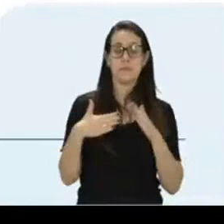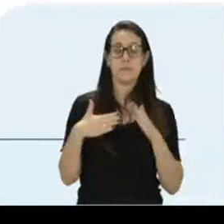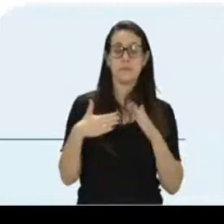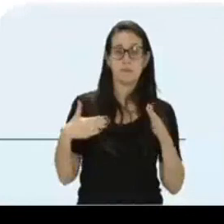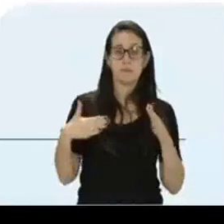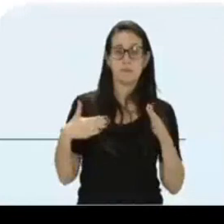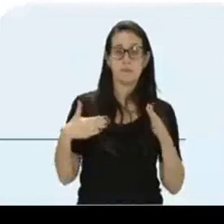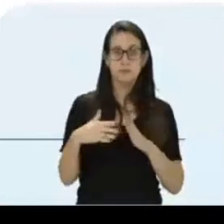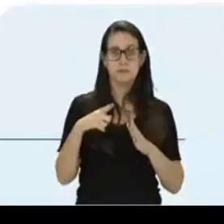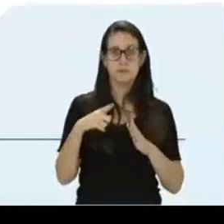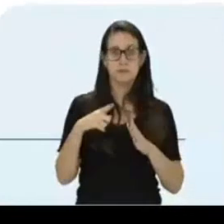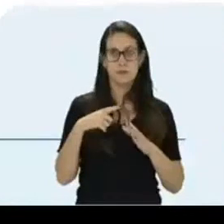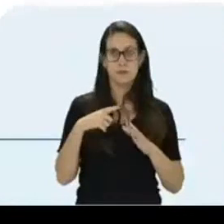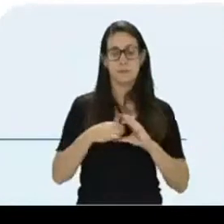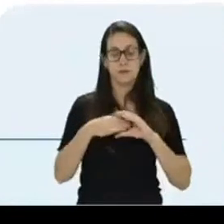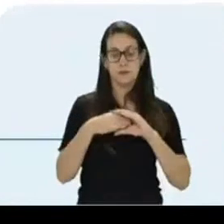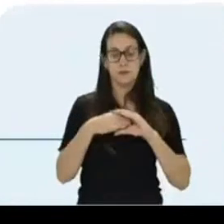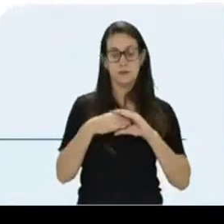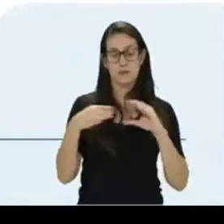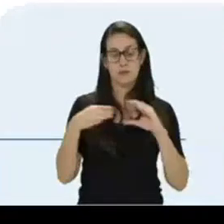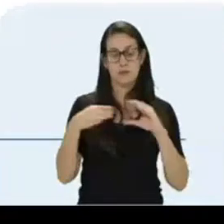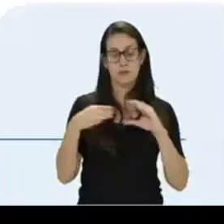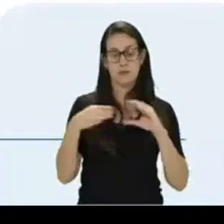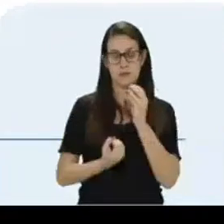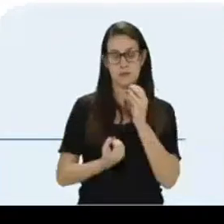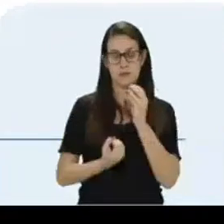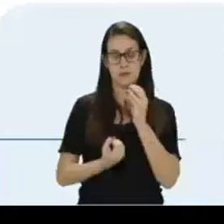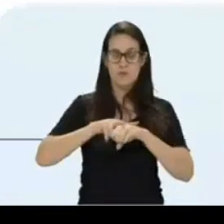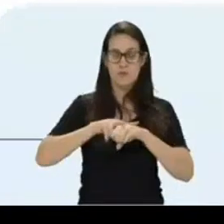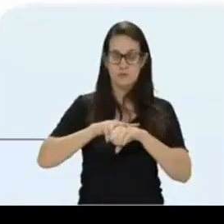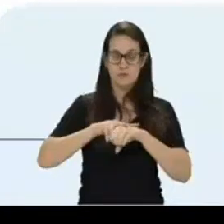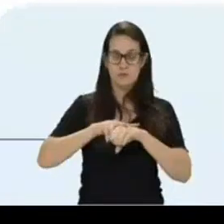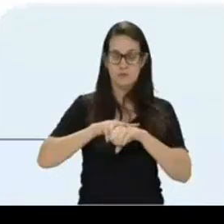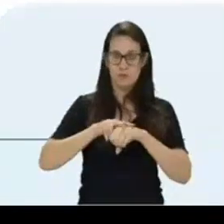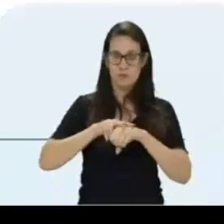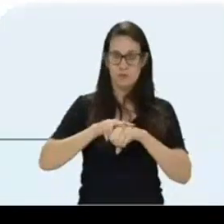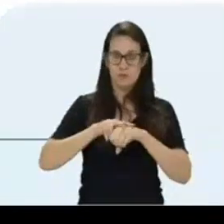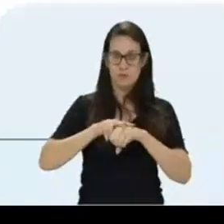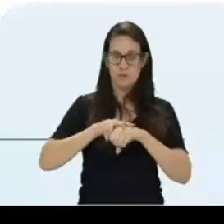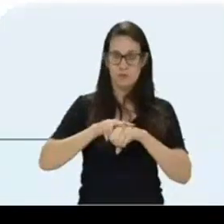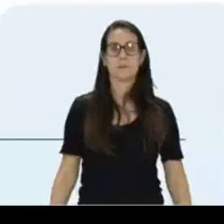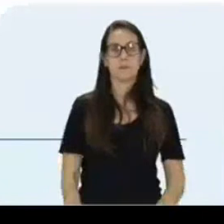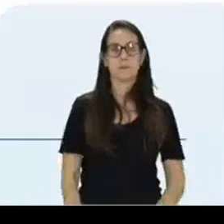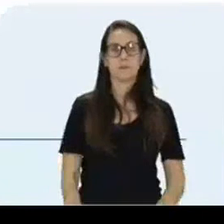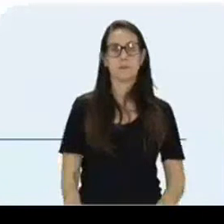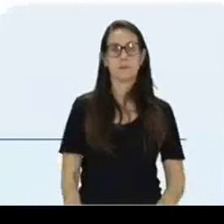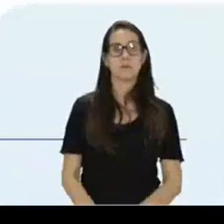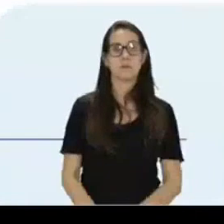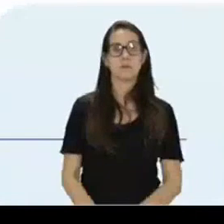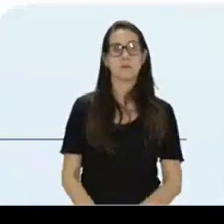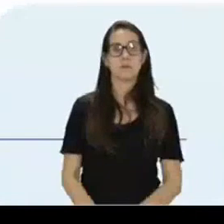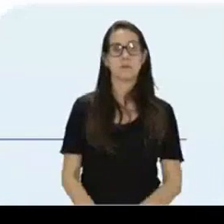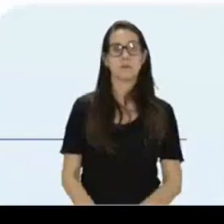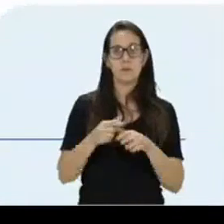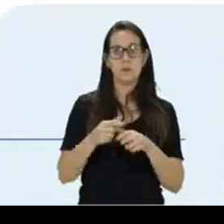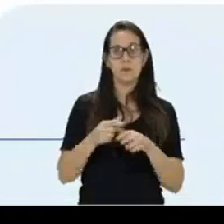delimita, então, a célula vegetal. Vamos conseguir observar aqui